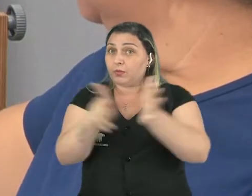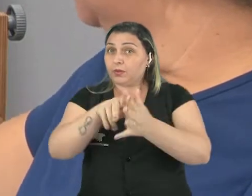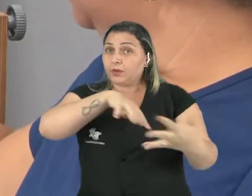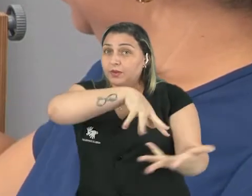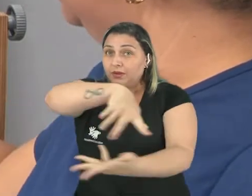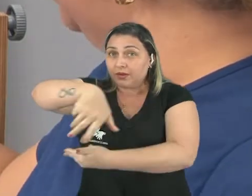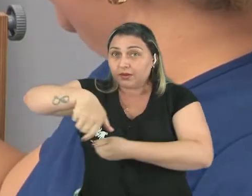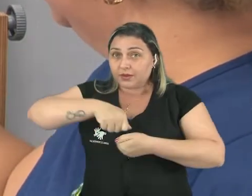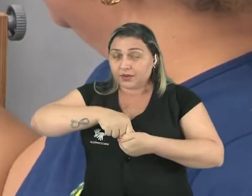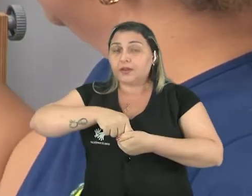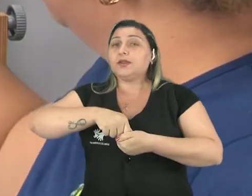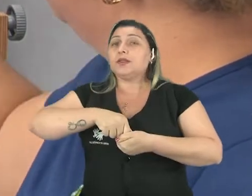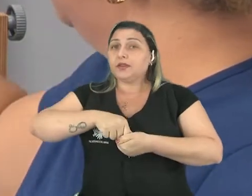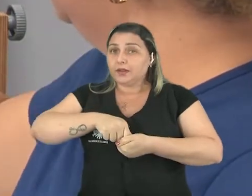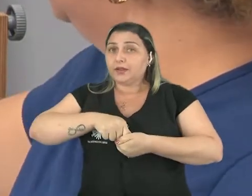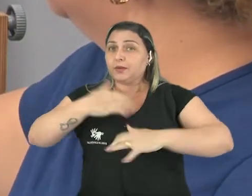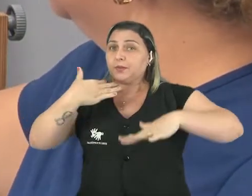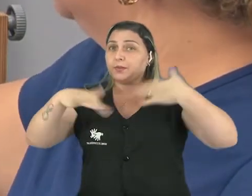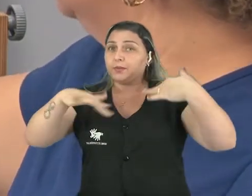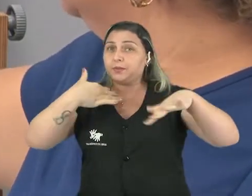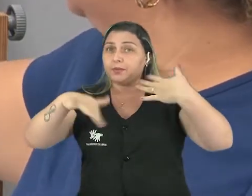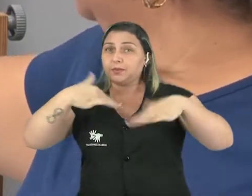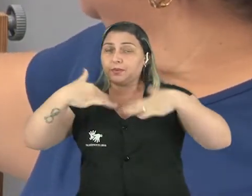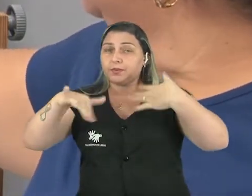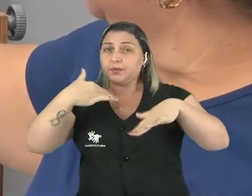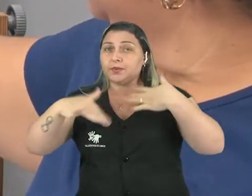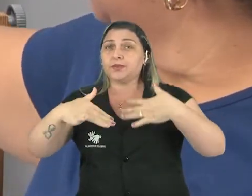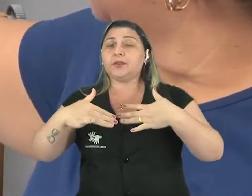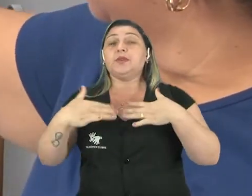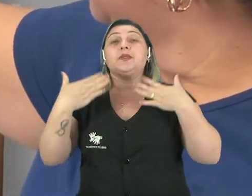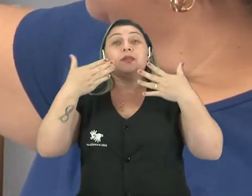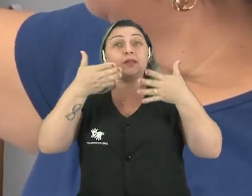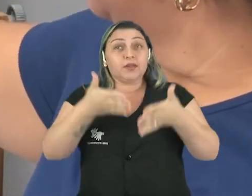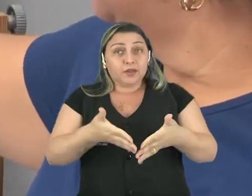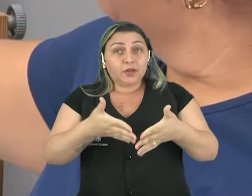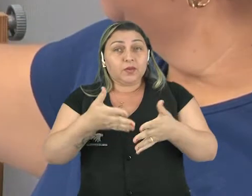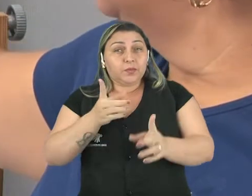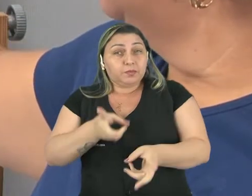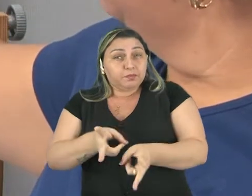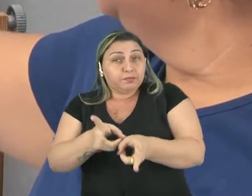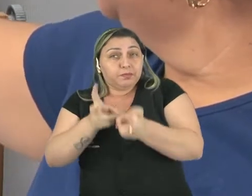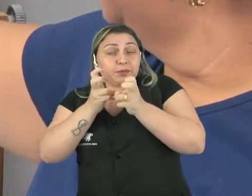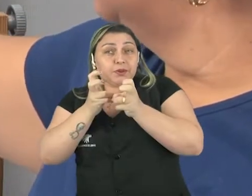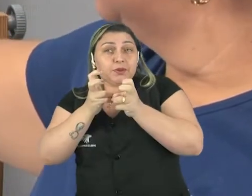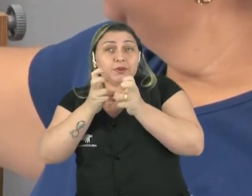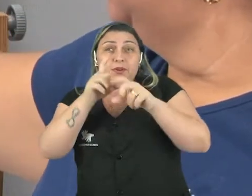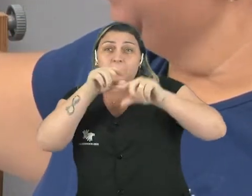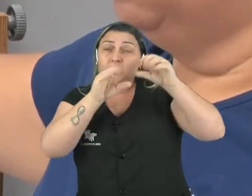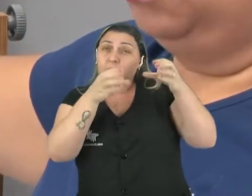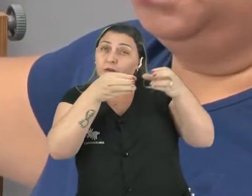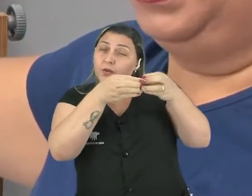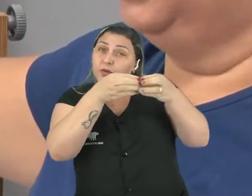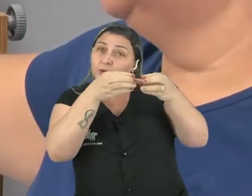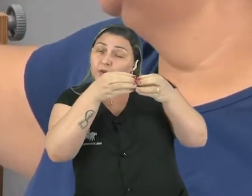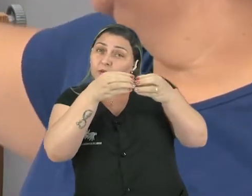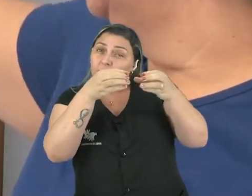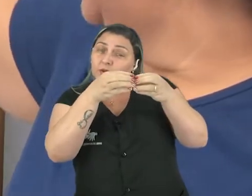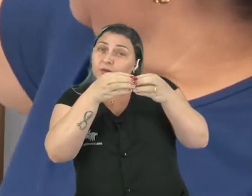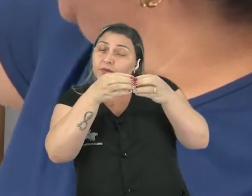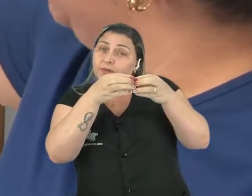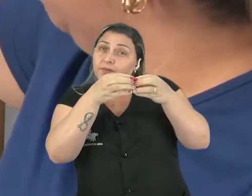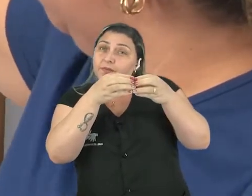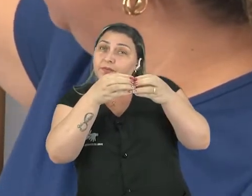tá? Aqui a Terra ela está se movimentando. Chegando aqui, eles observaram essa constelação e criaram o nome para ela